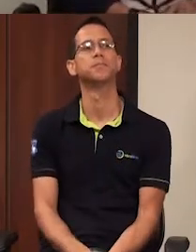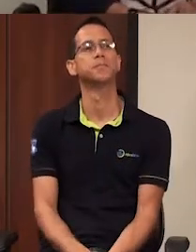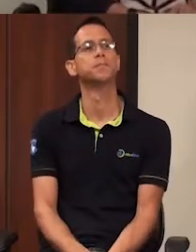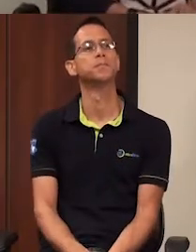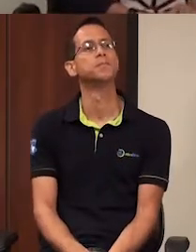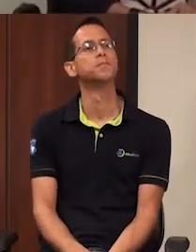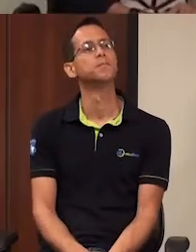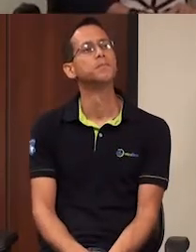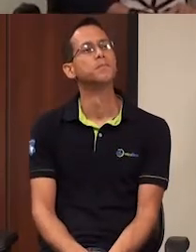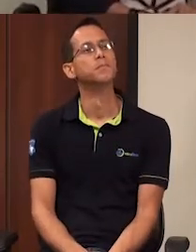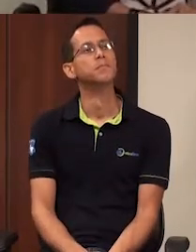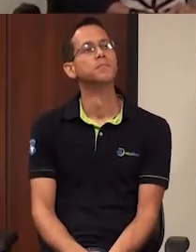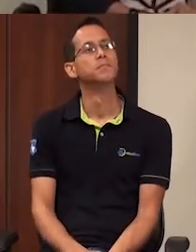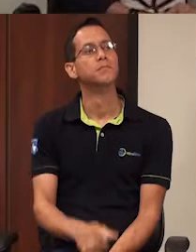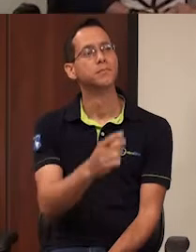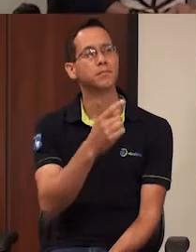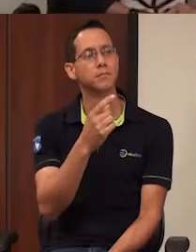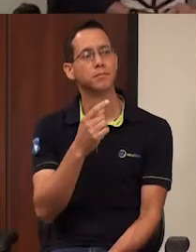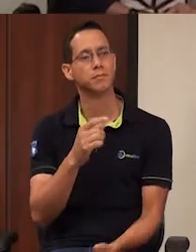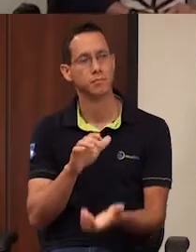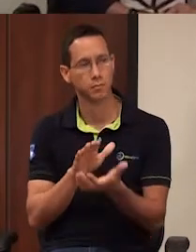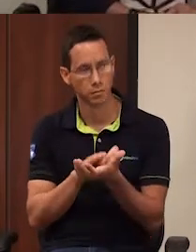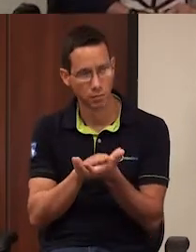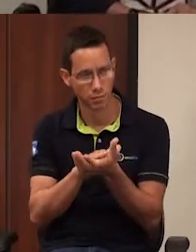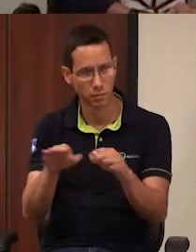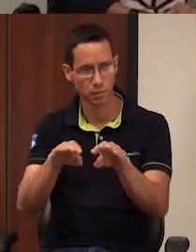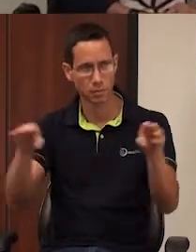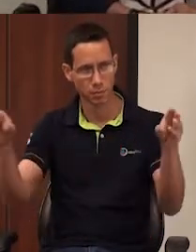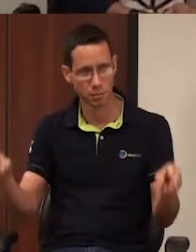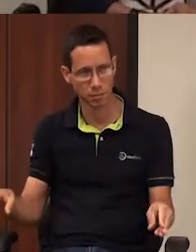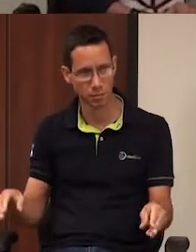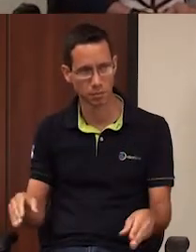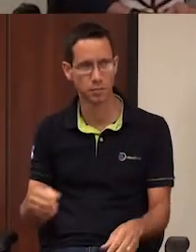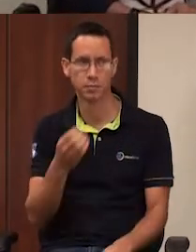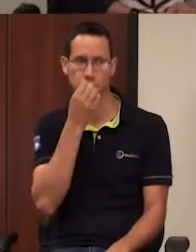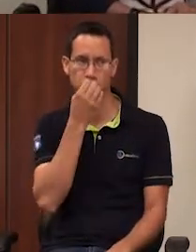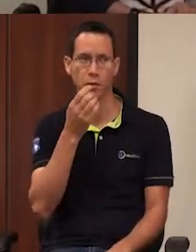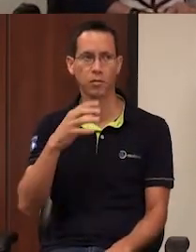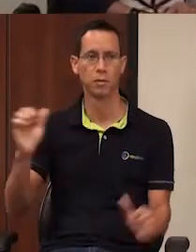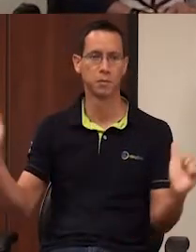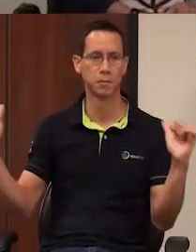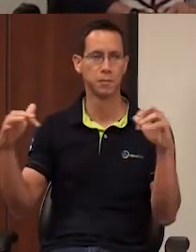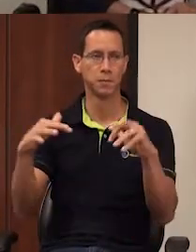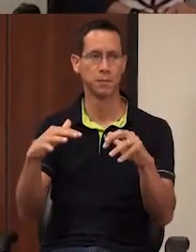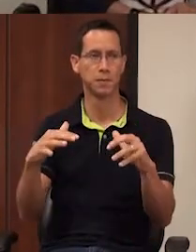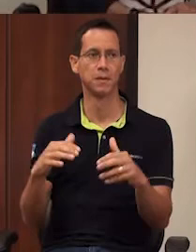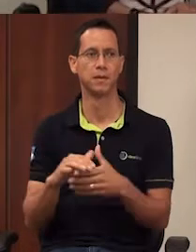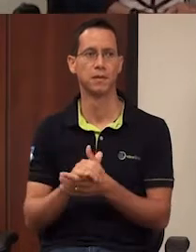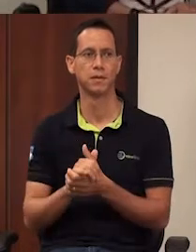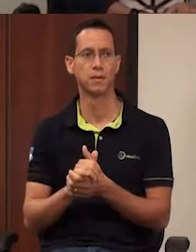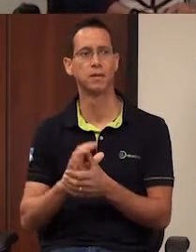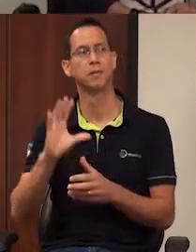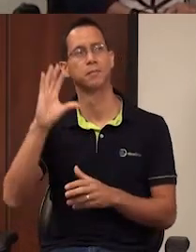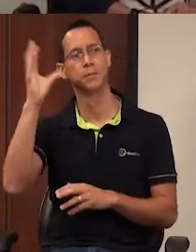Bom dia, eu gostaria de parabenizar a mesa, dizer que é uma pena que eventos como esse